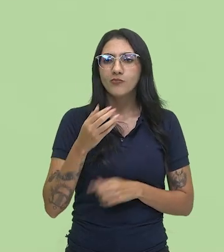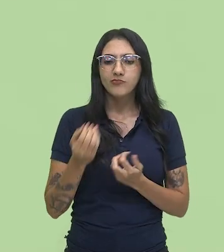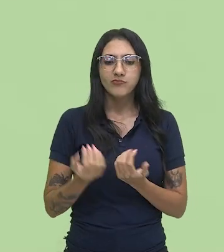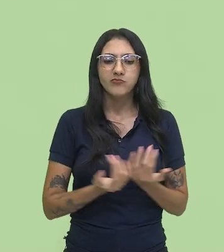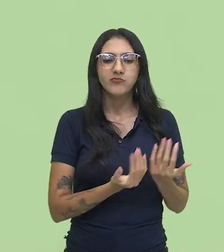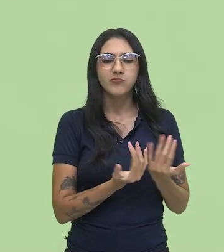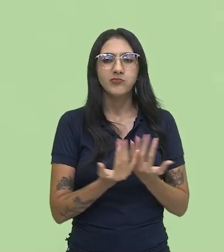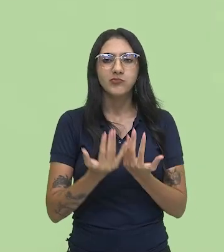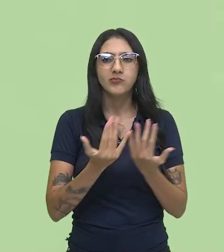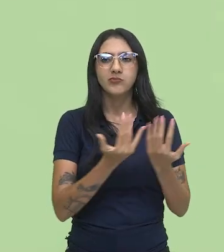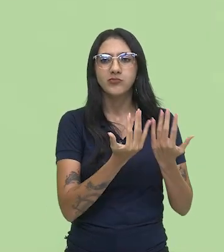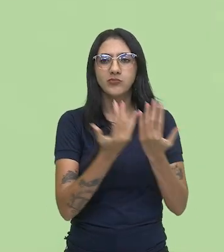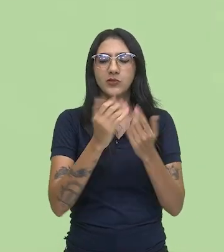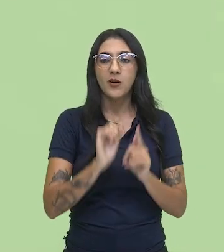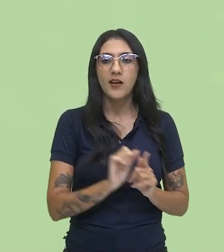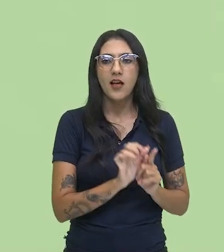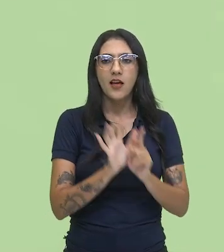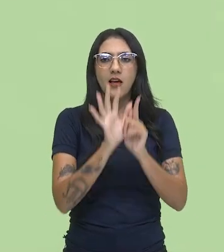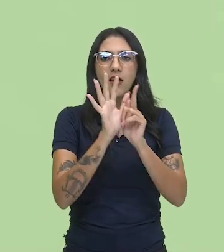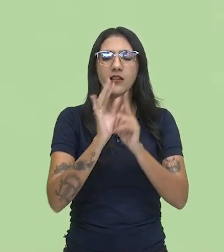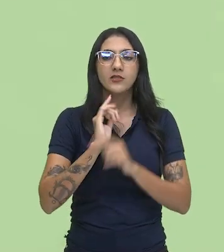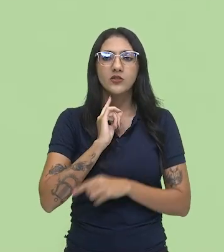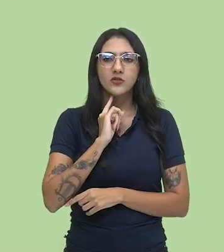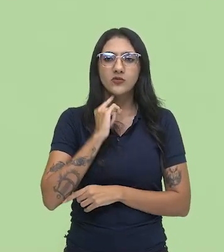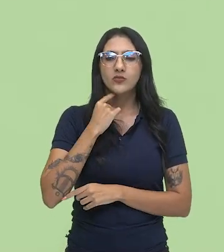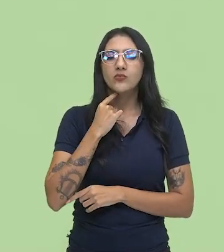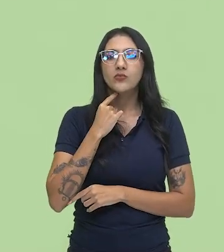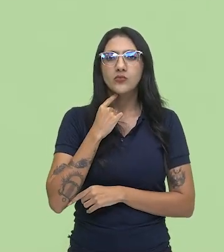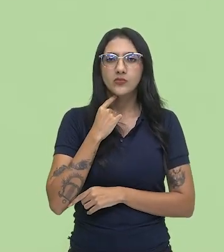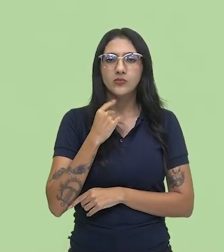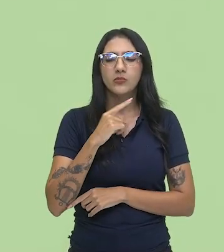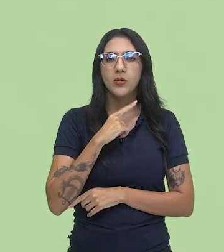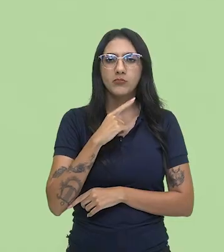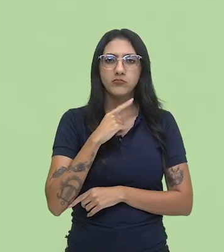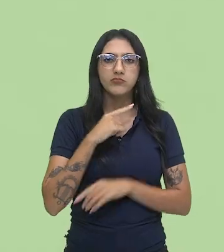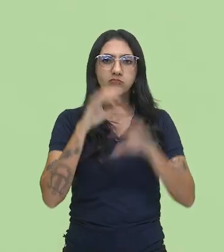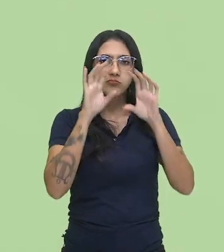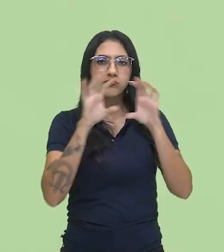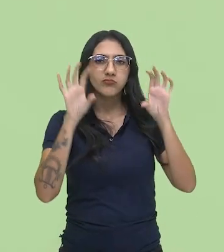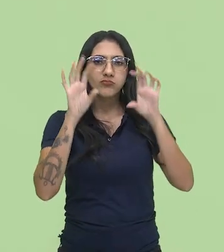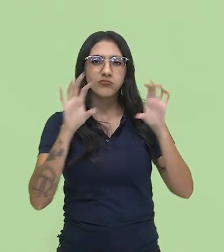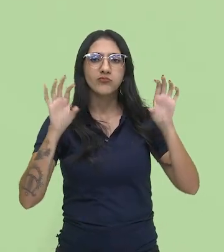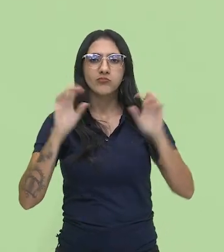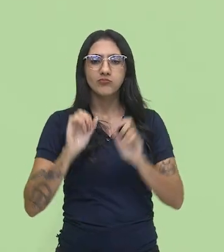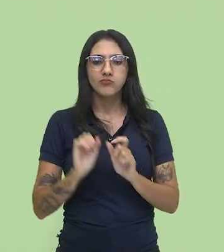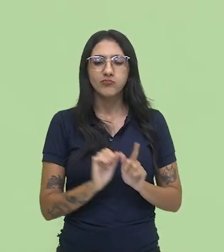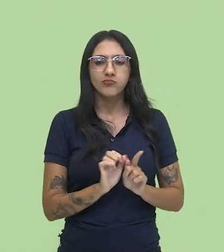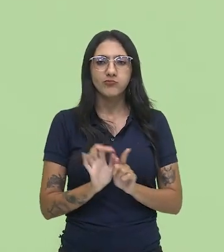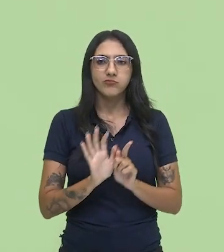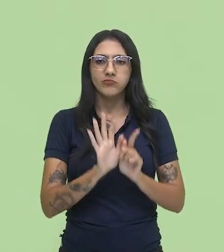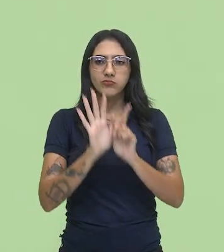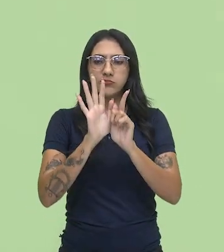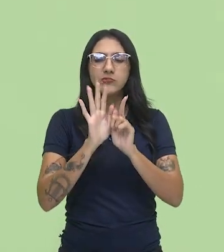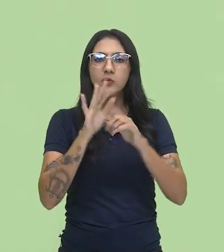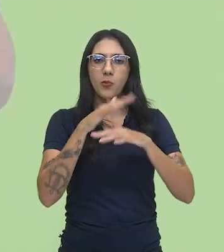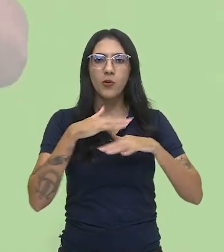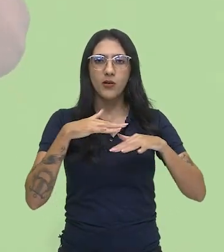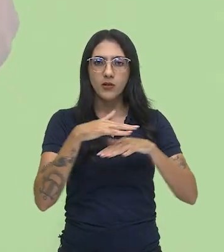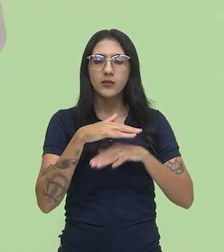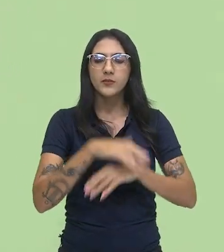Produz-se gases poluentes que vão queimar aí, que vão poluir o nosso